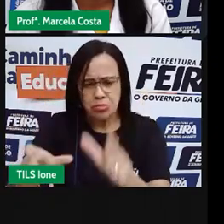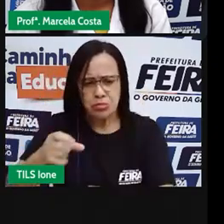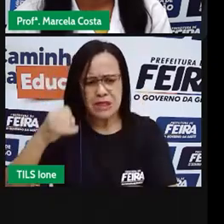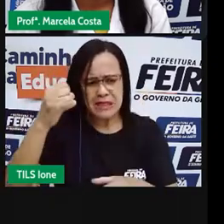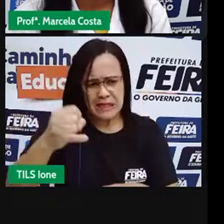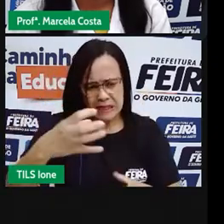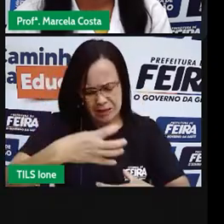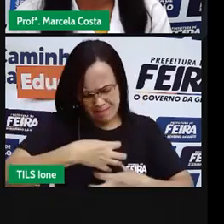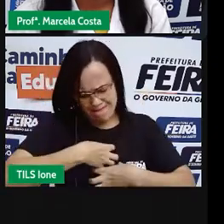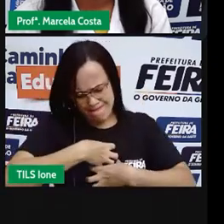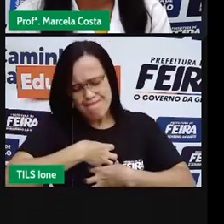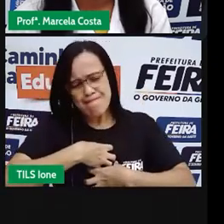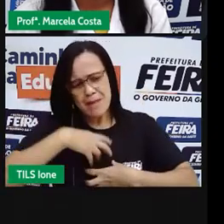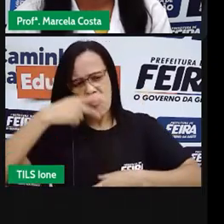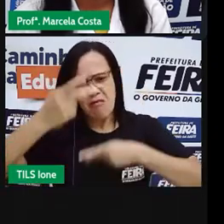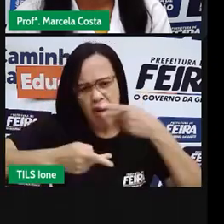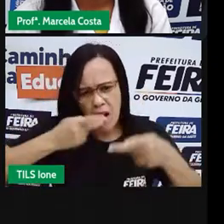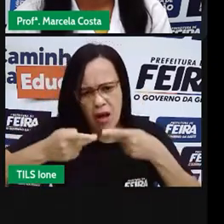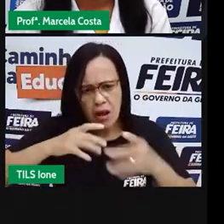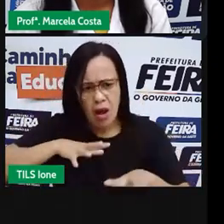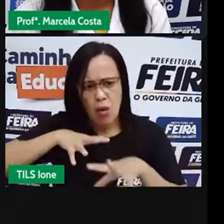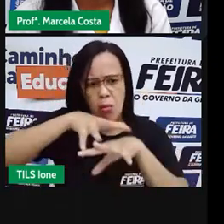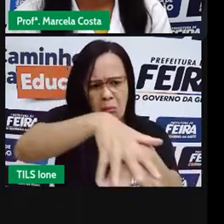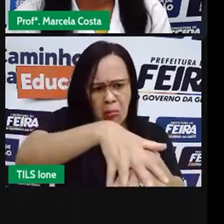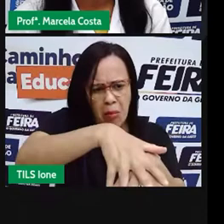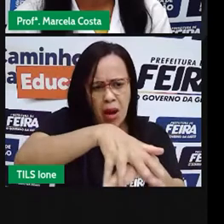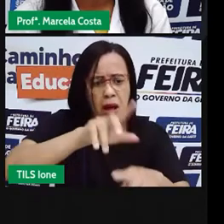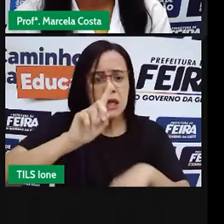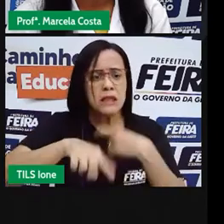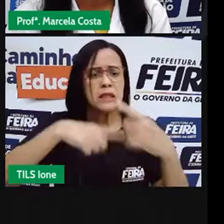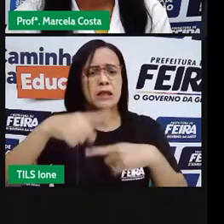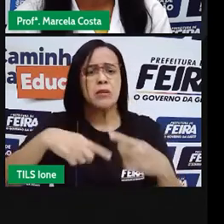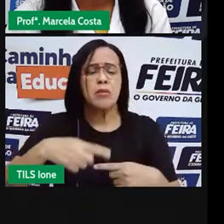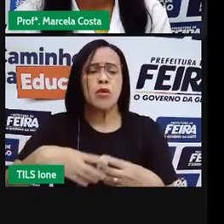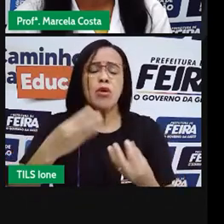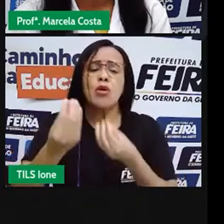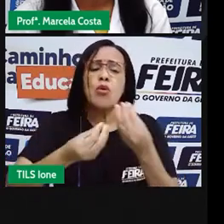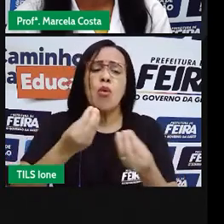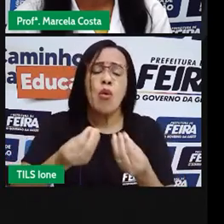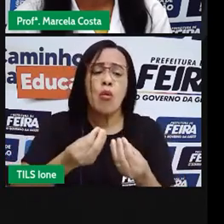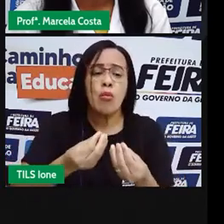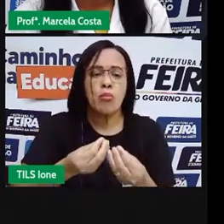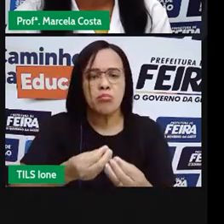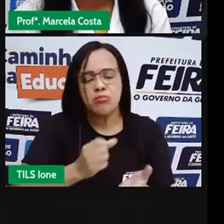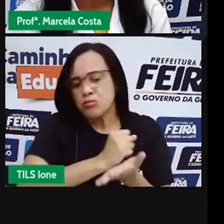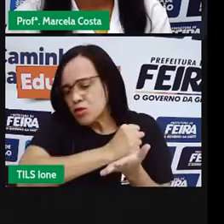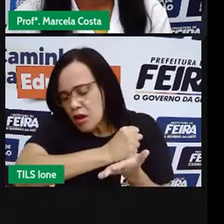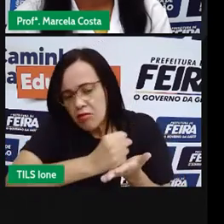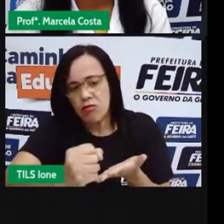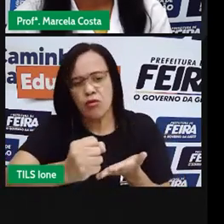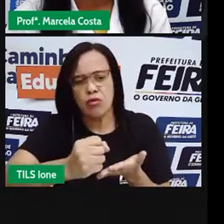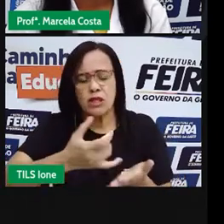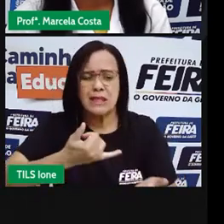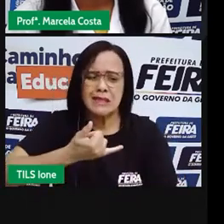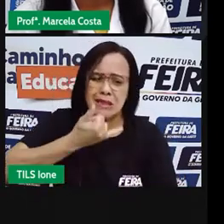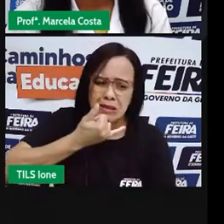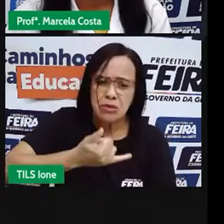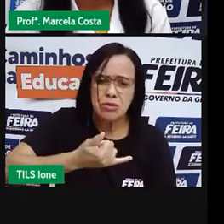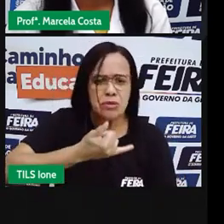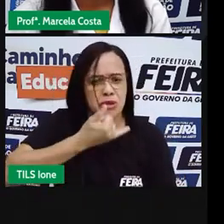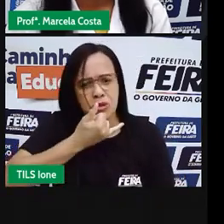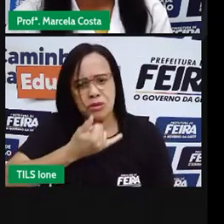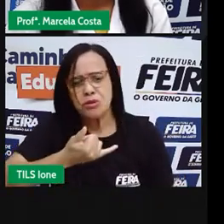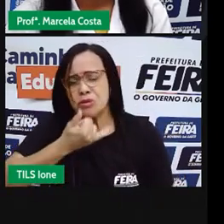ações ou as nossas palavras. Mesmo tentando consertar o erro pedindo desculpas, poderá